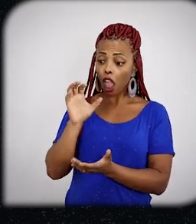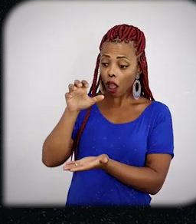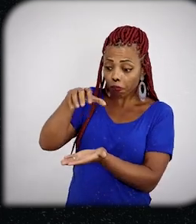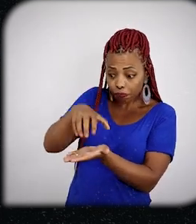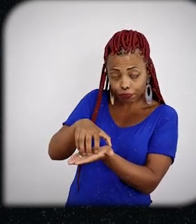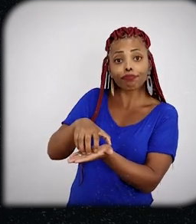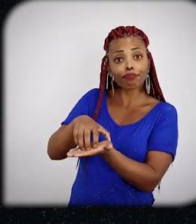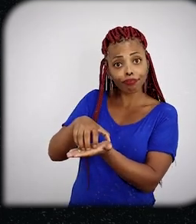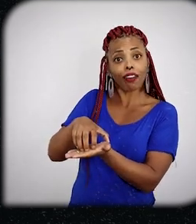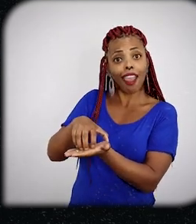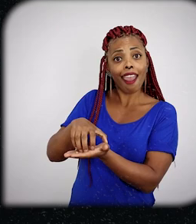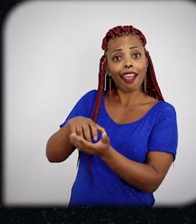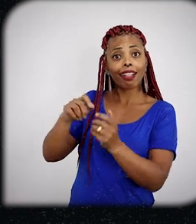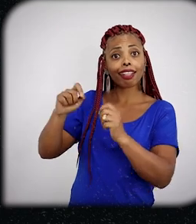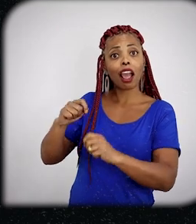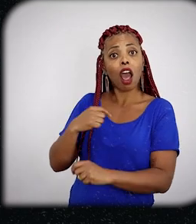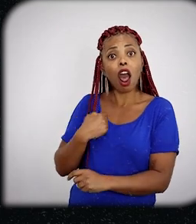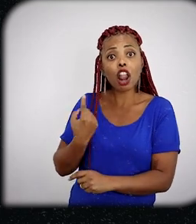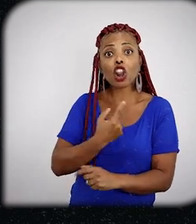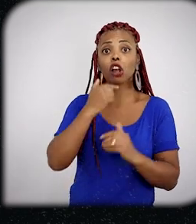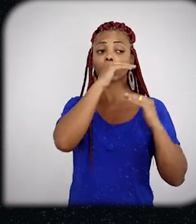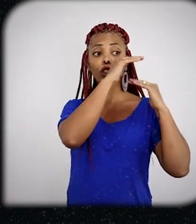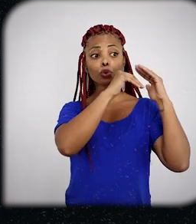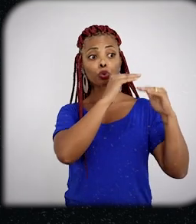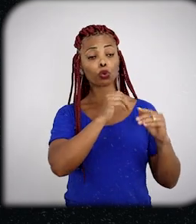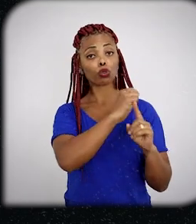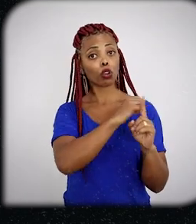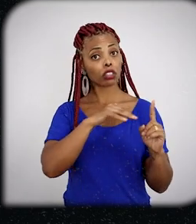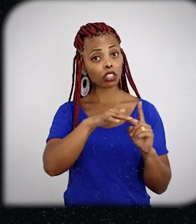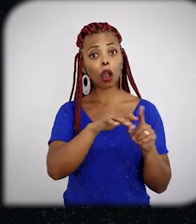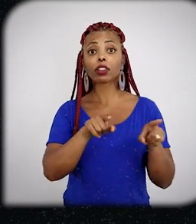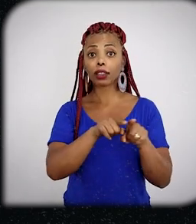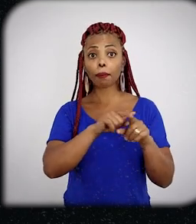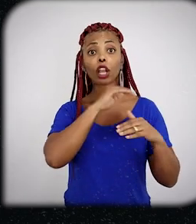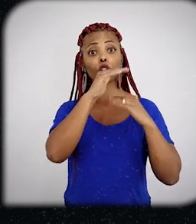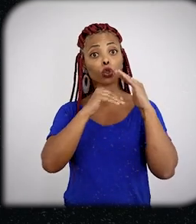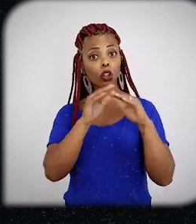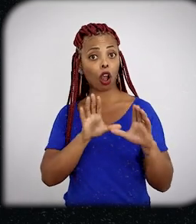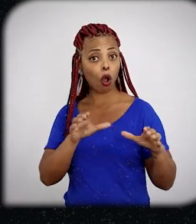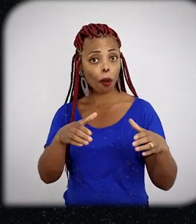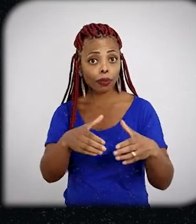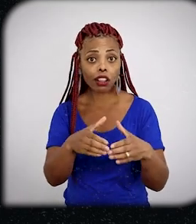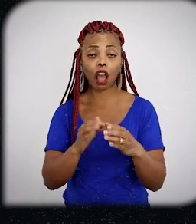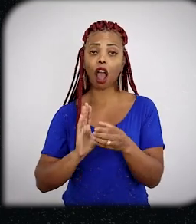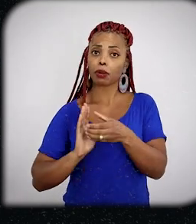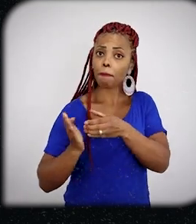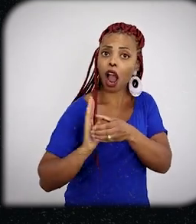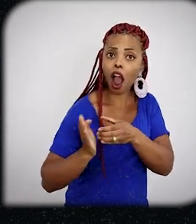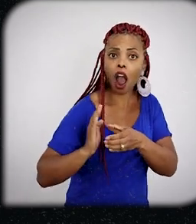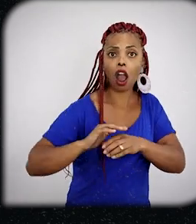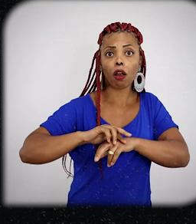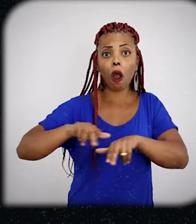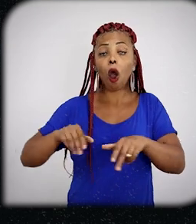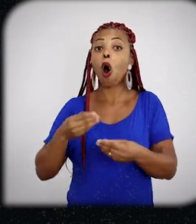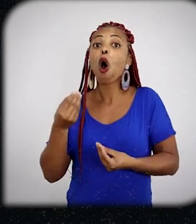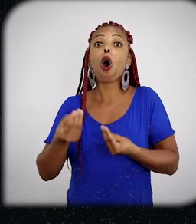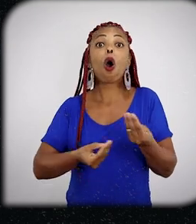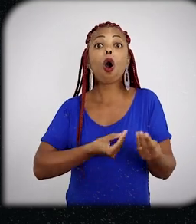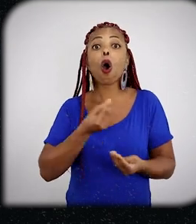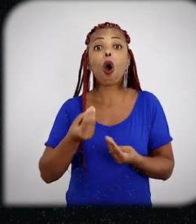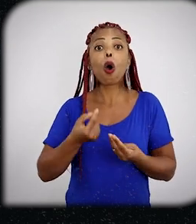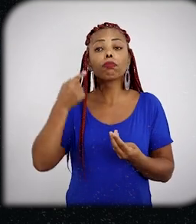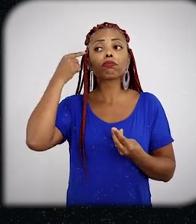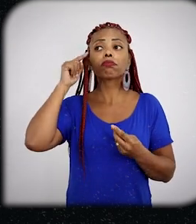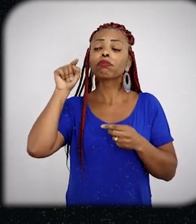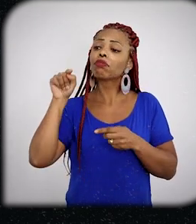lugar central, né, nas nossas estruturas sociais e comunitárias, né, em comunidades, em bairros, assim, como é que a gente